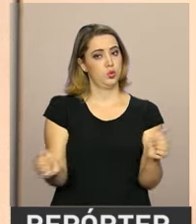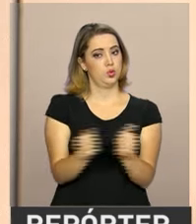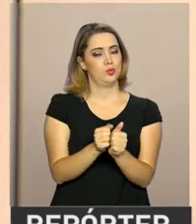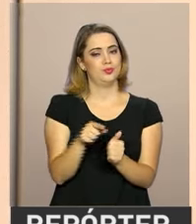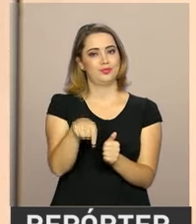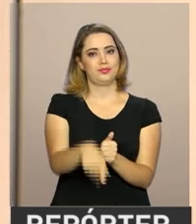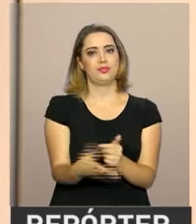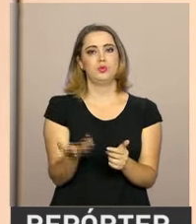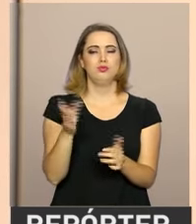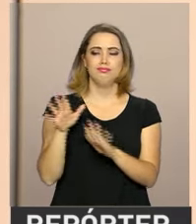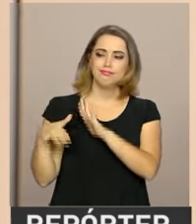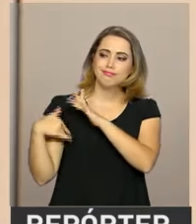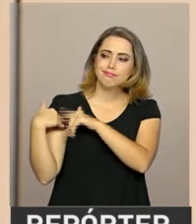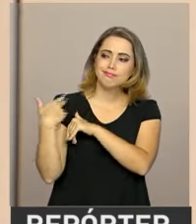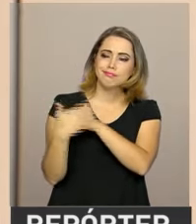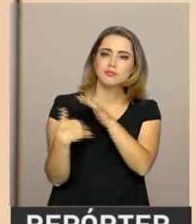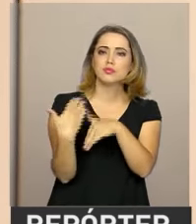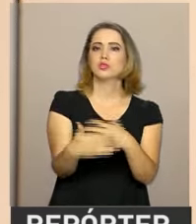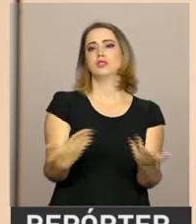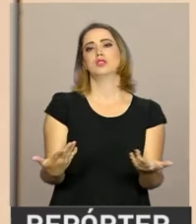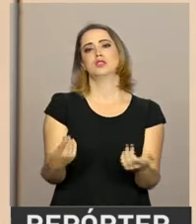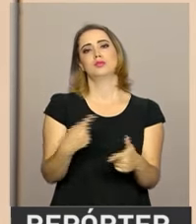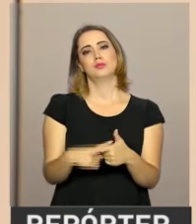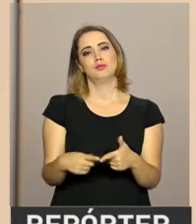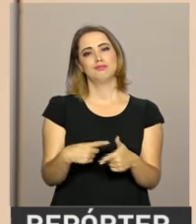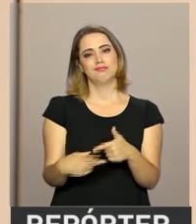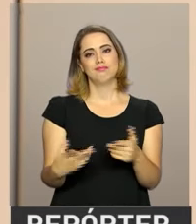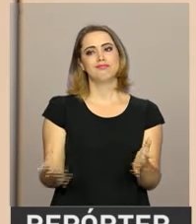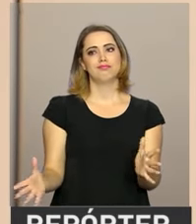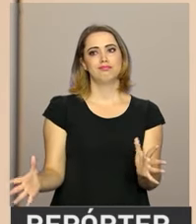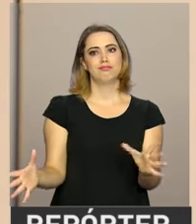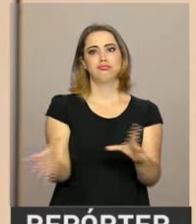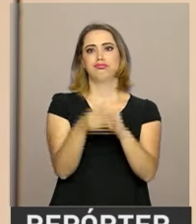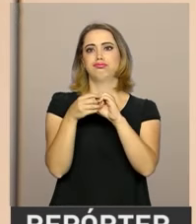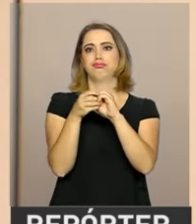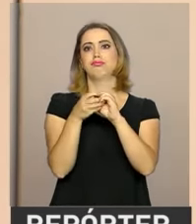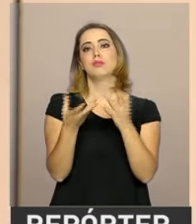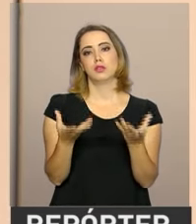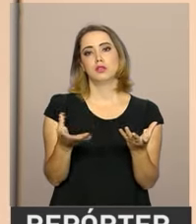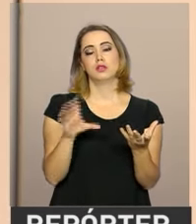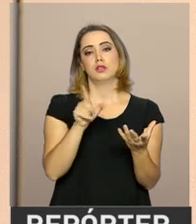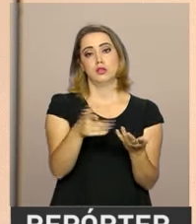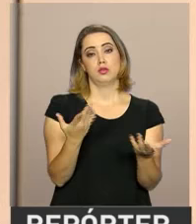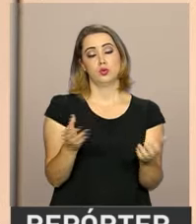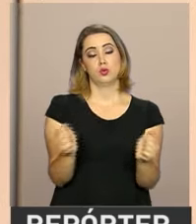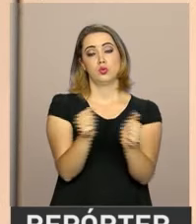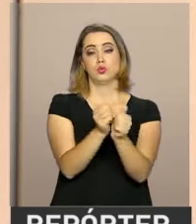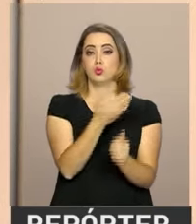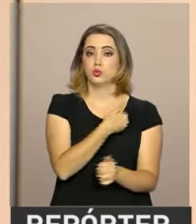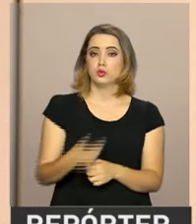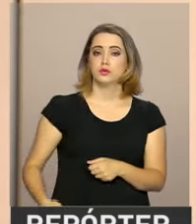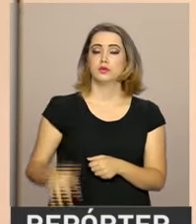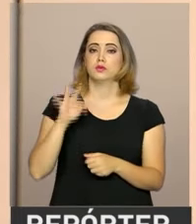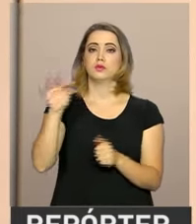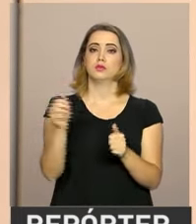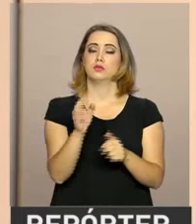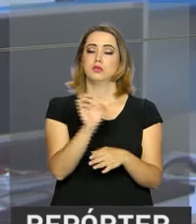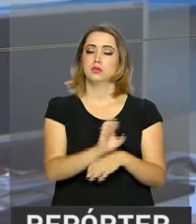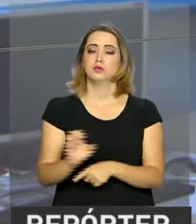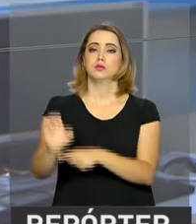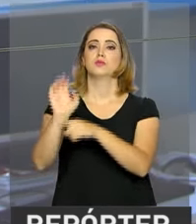crise crônica de muito tempo, mas que, em conjunto, o governo federal e governos estaduais estão trabalhando para